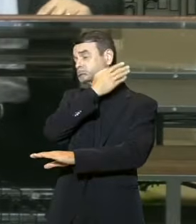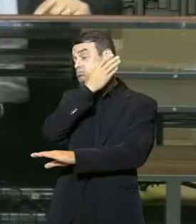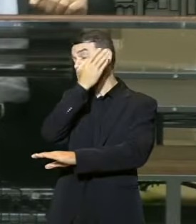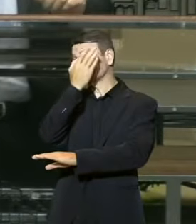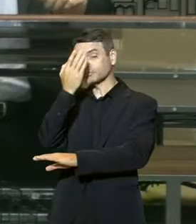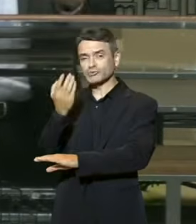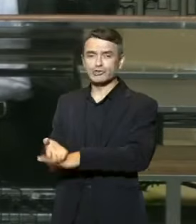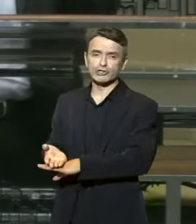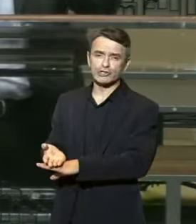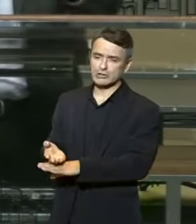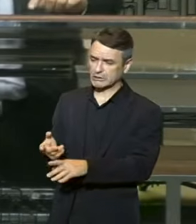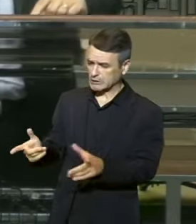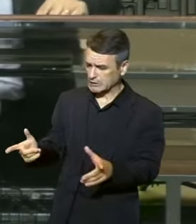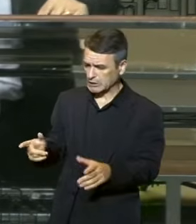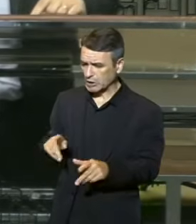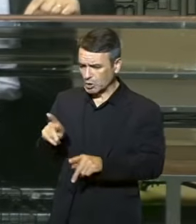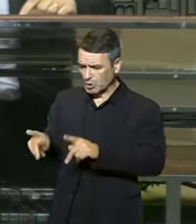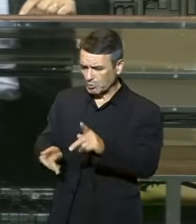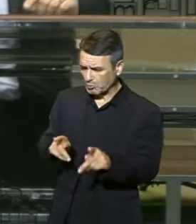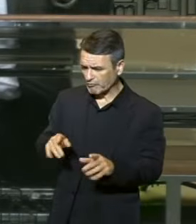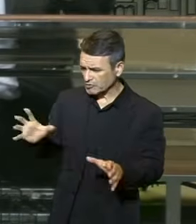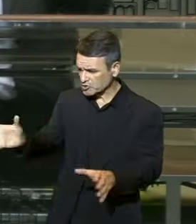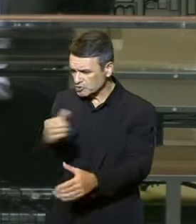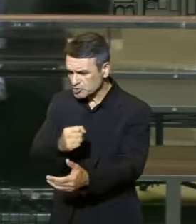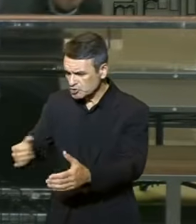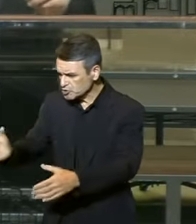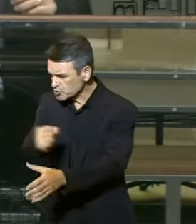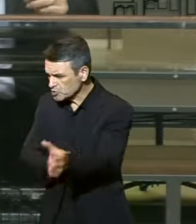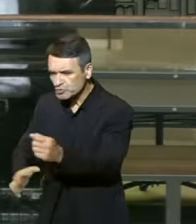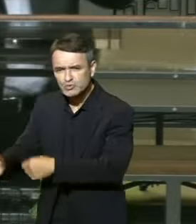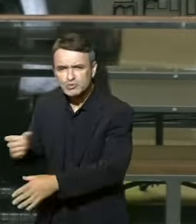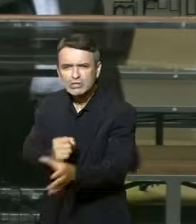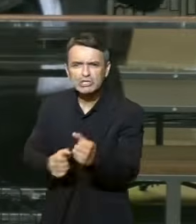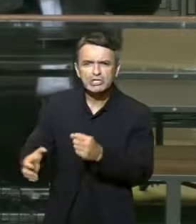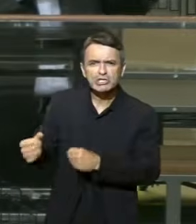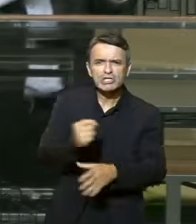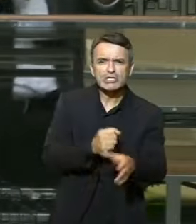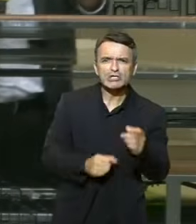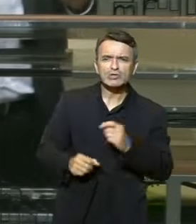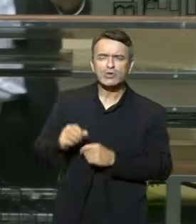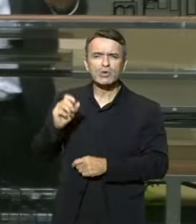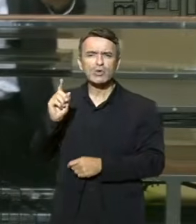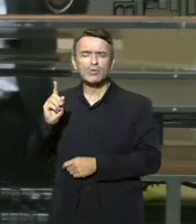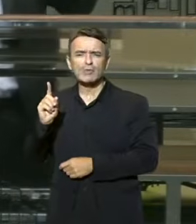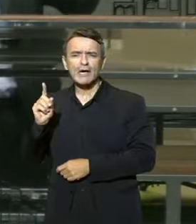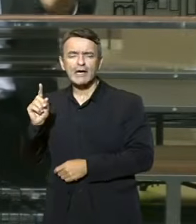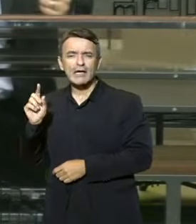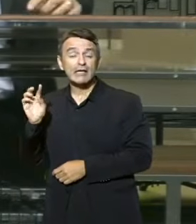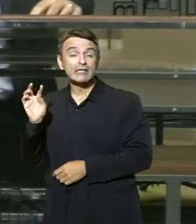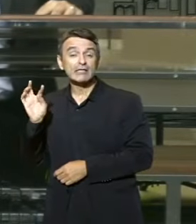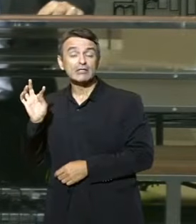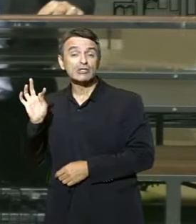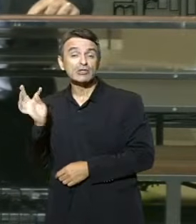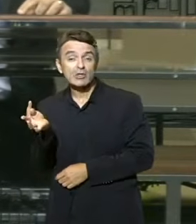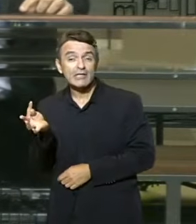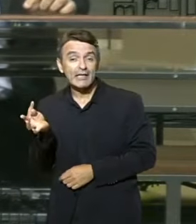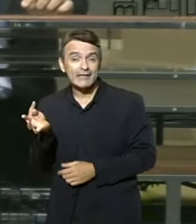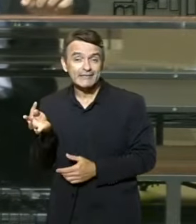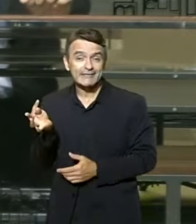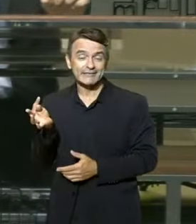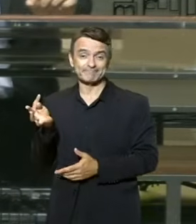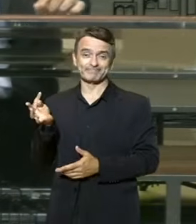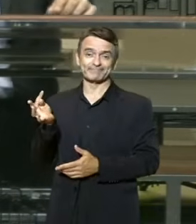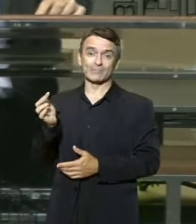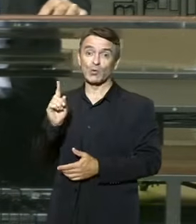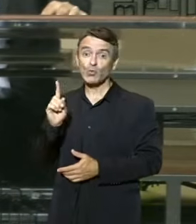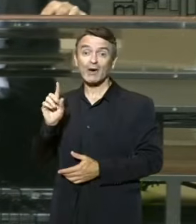povo trabalhou catando as codornas, e ninguém juntou menos do que 1 tonelada, 1000 quilos. E